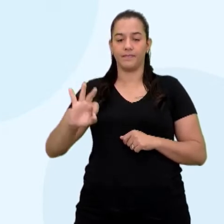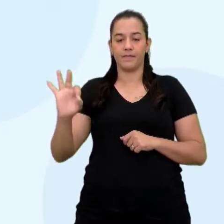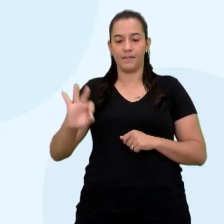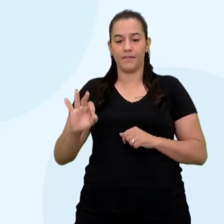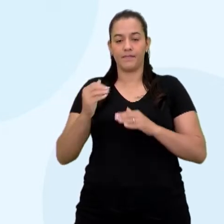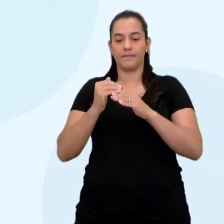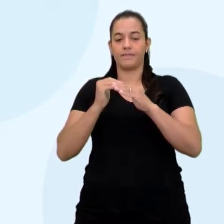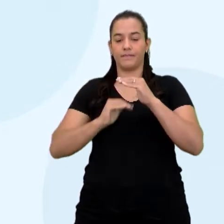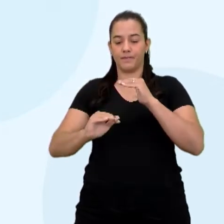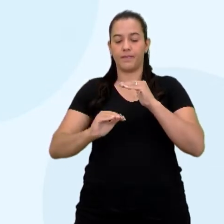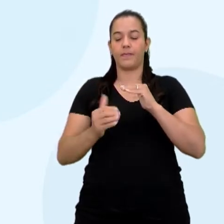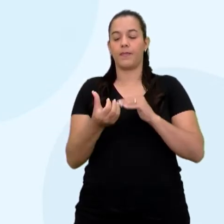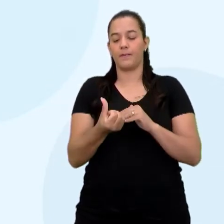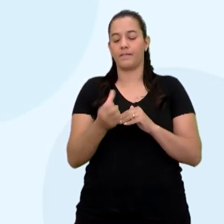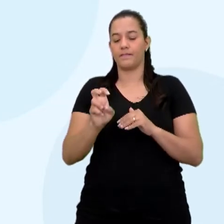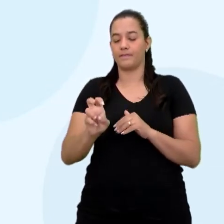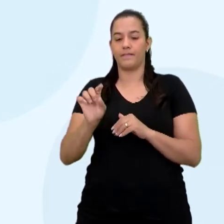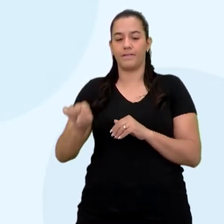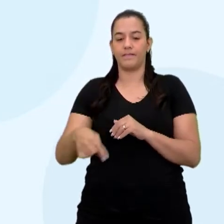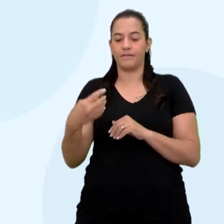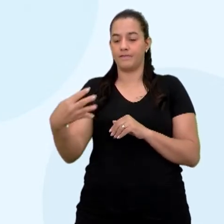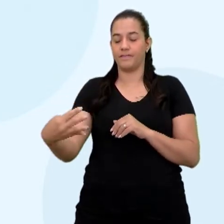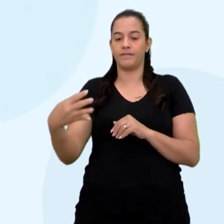66,9% em 2019 para